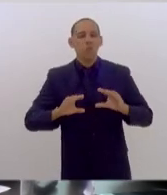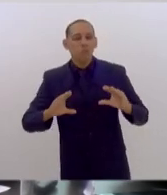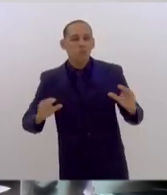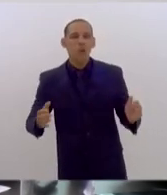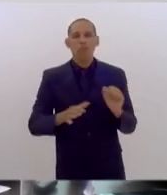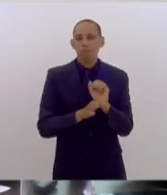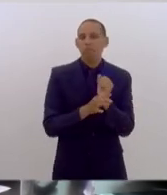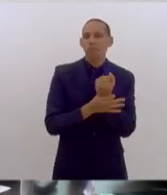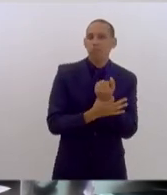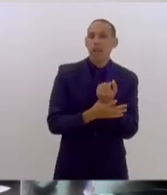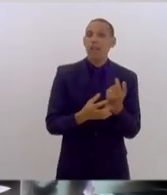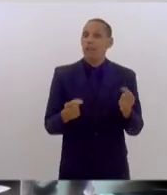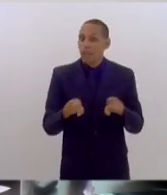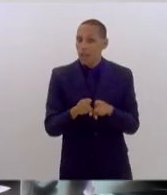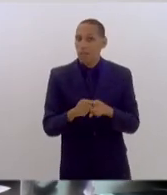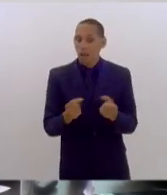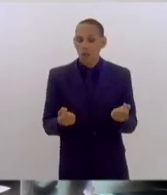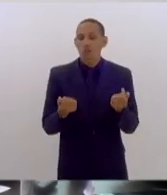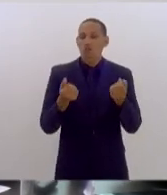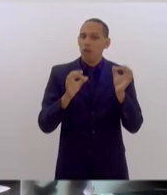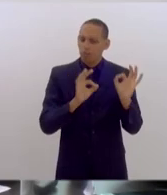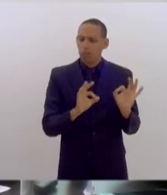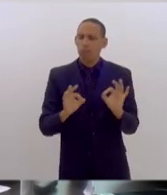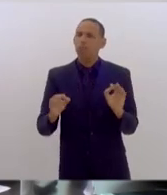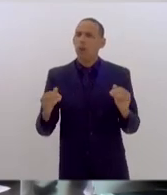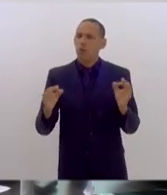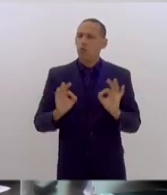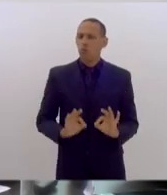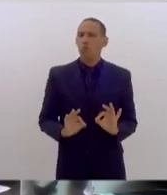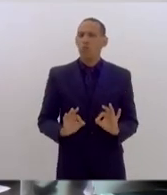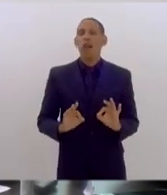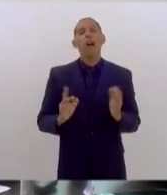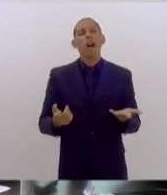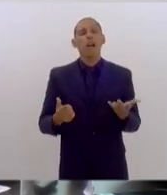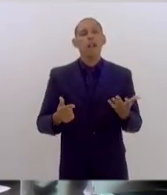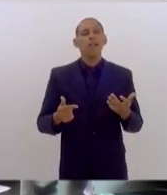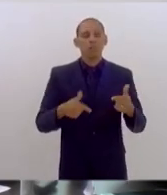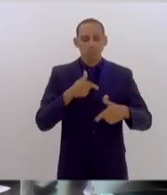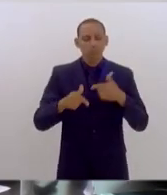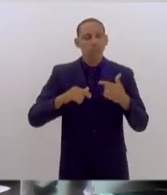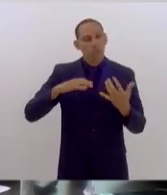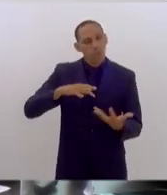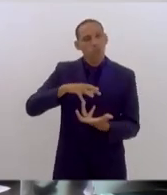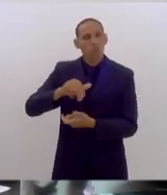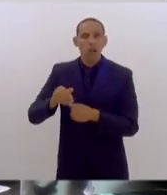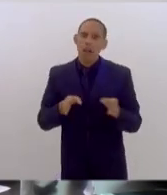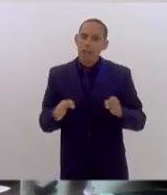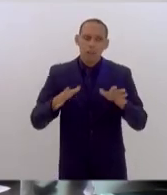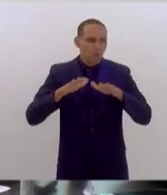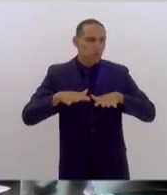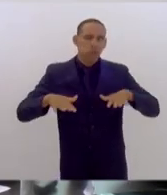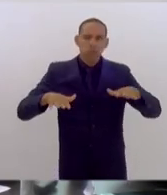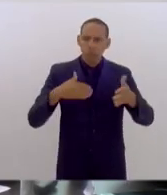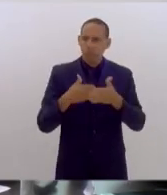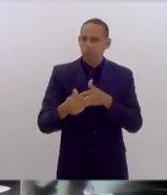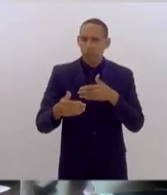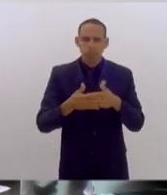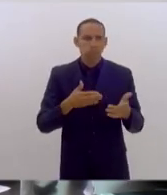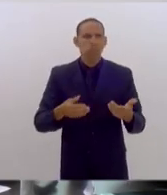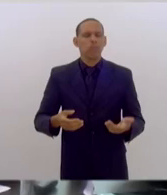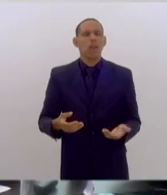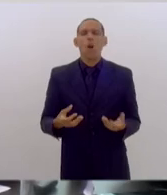modicidade das tarifas e tal modo que sejam serviço efetivamente Universal e acessível a todas as pessoas independentemente da situação